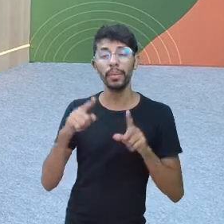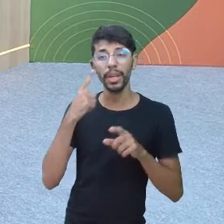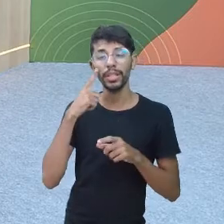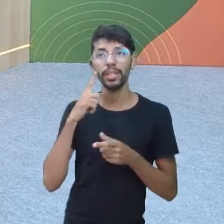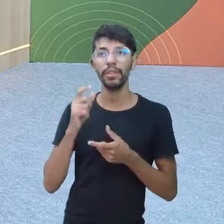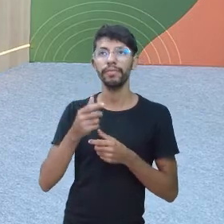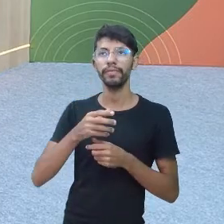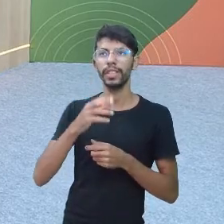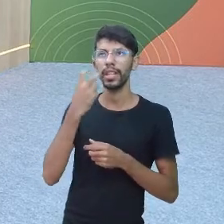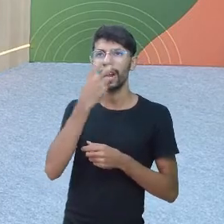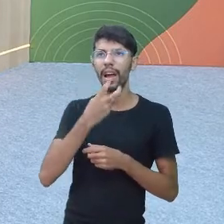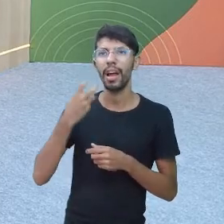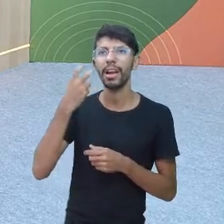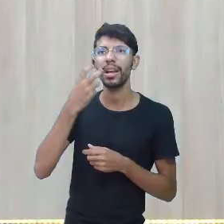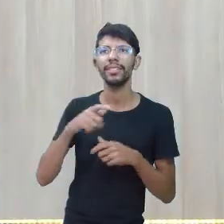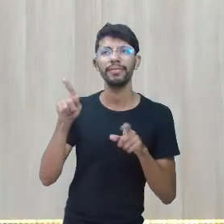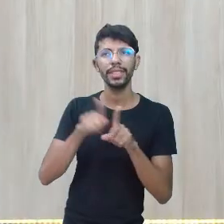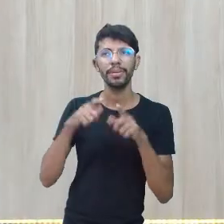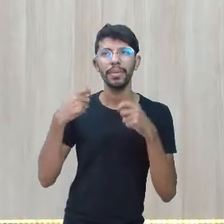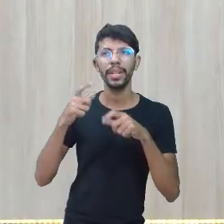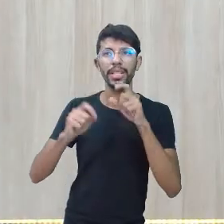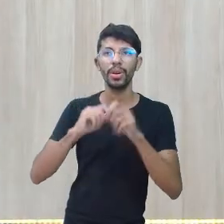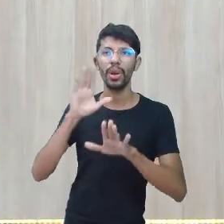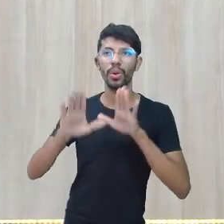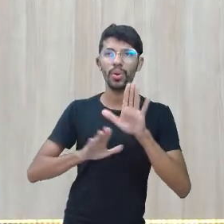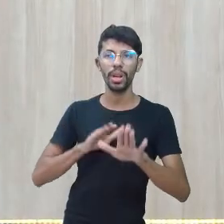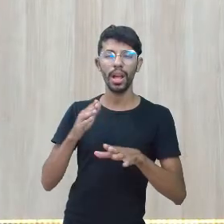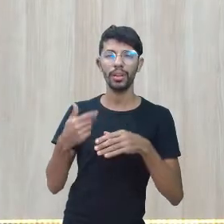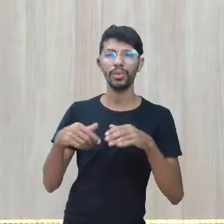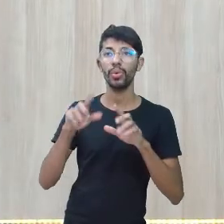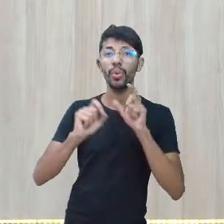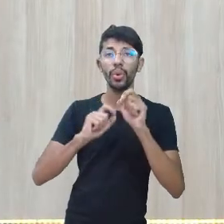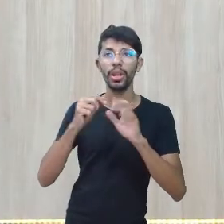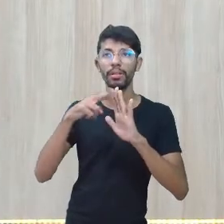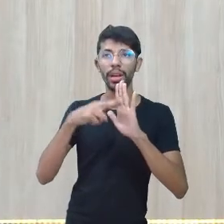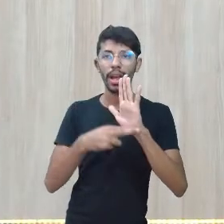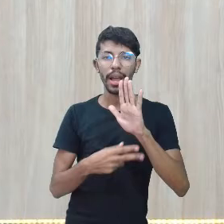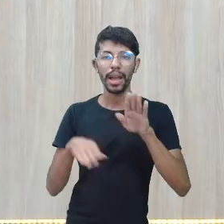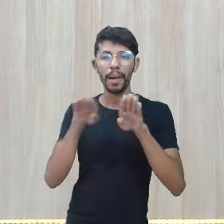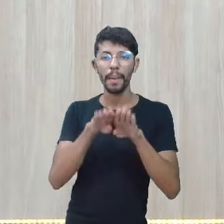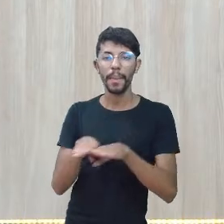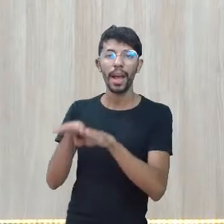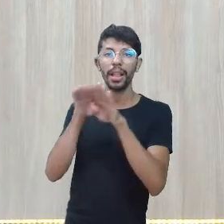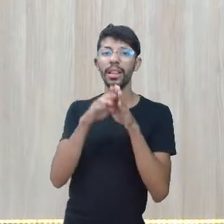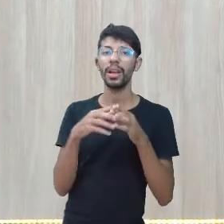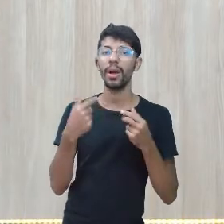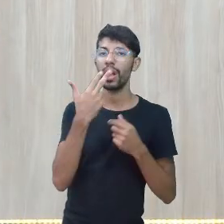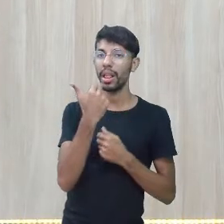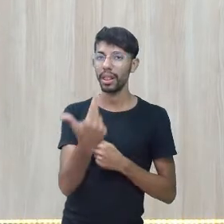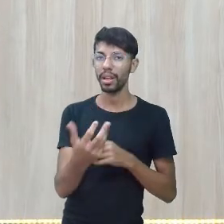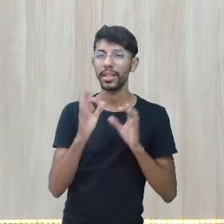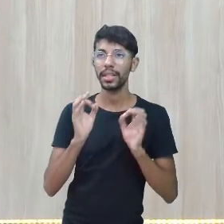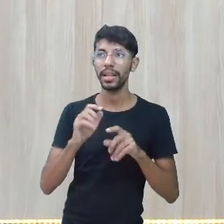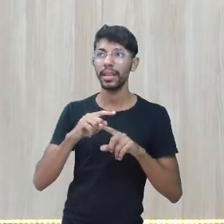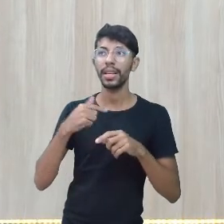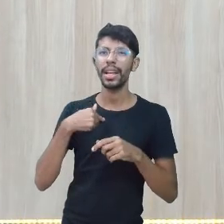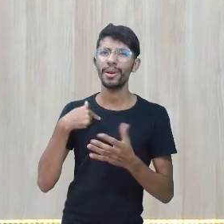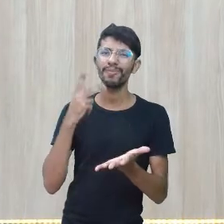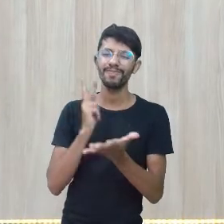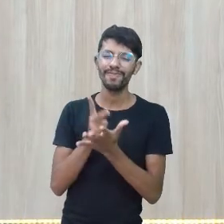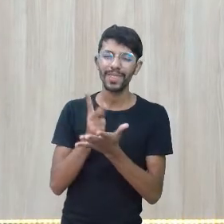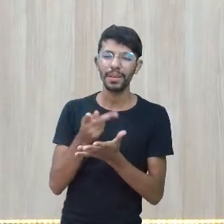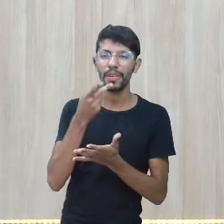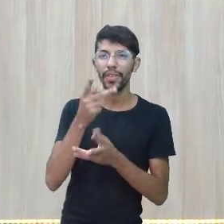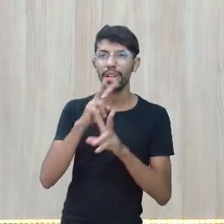norma padrão da língua. Eu estou sempre aqui batendo nessa tecla, vocês já devem estar aí chateados, porque não aguentam mais me ouvir falar, mas é importante,